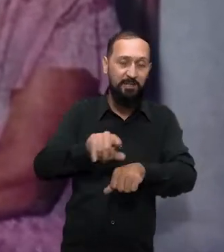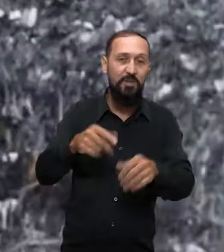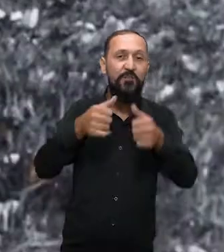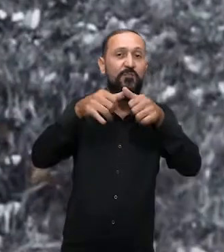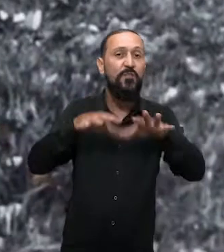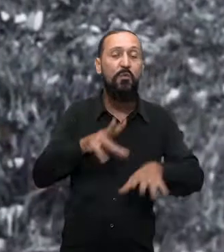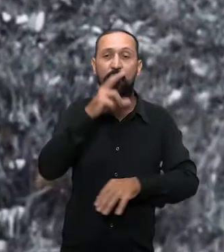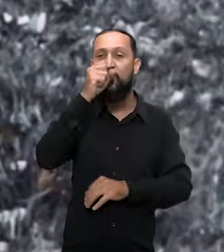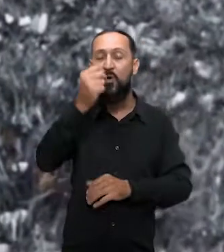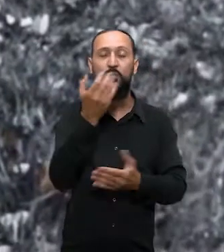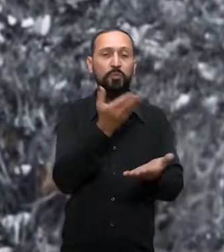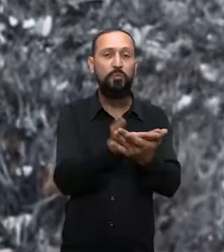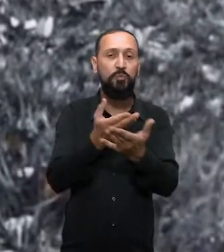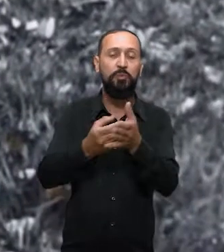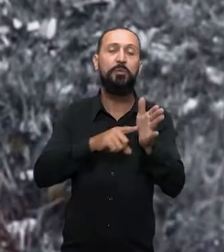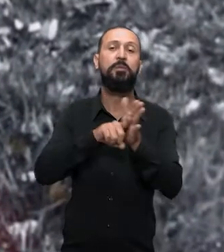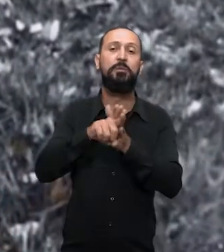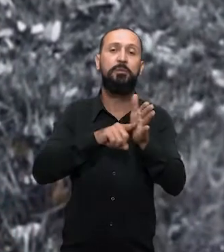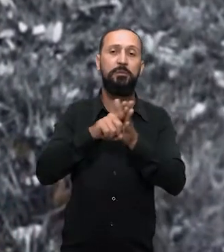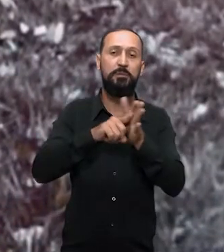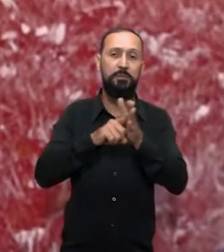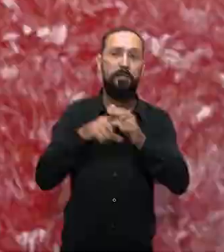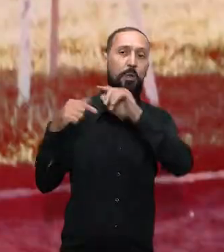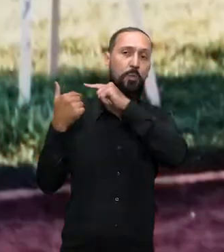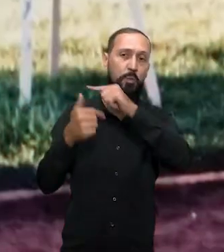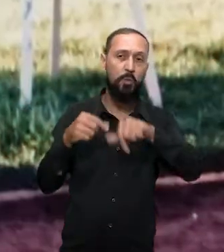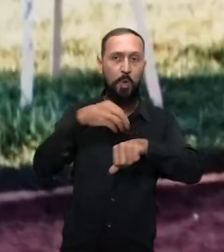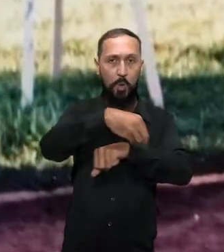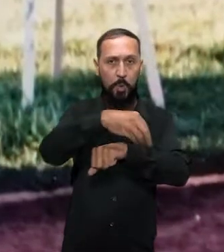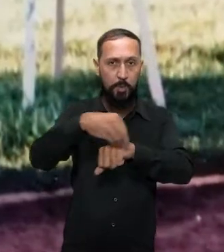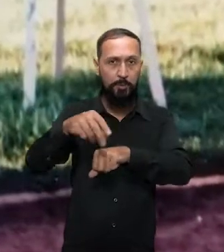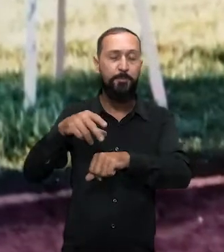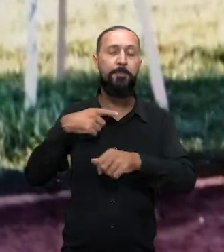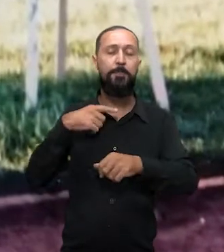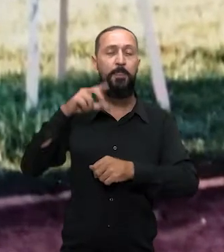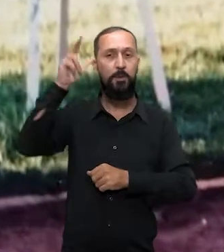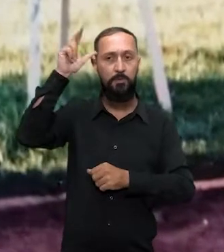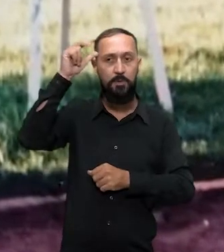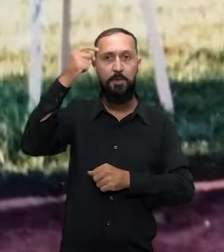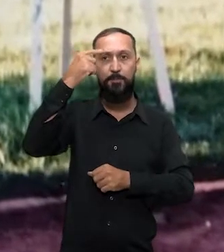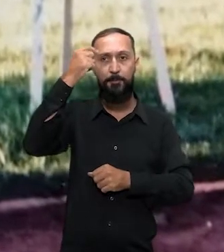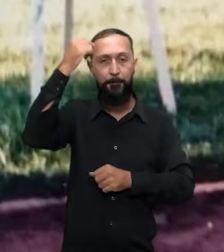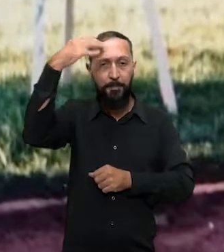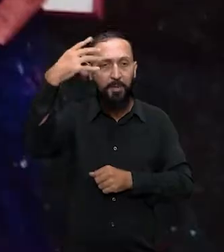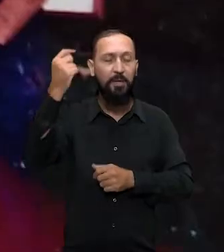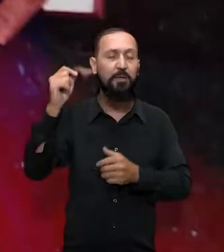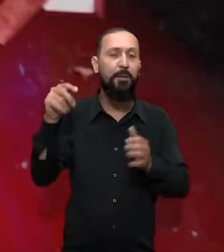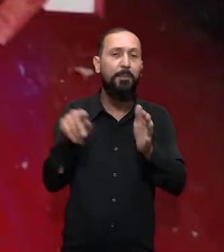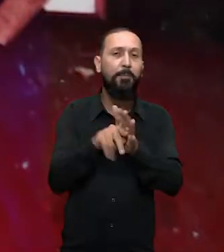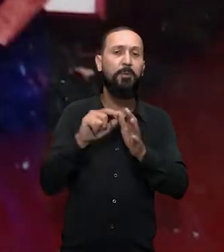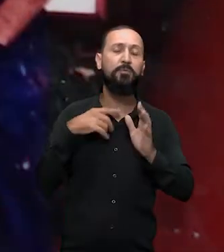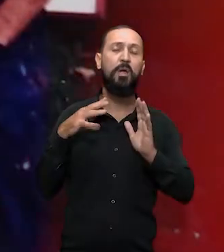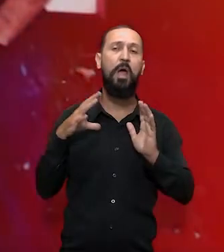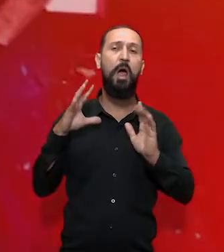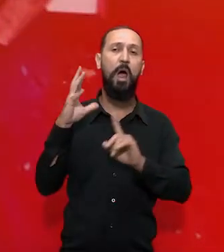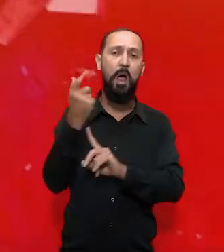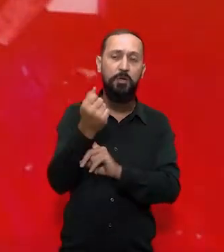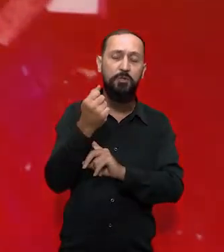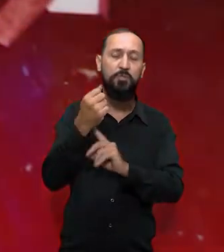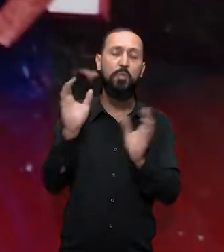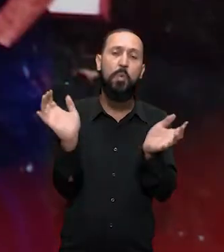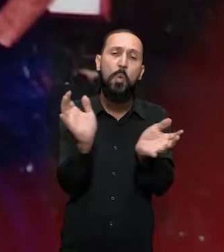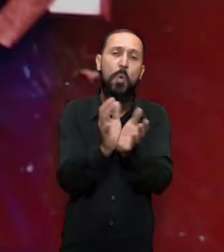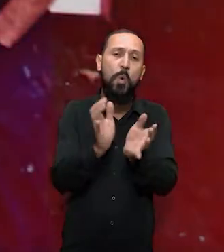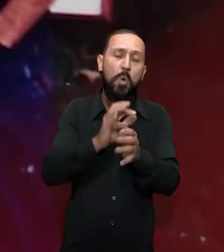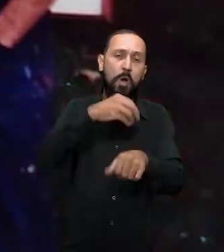se intensificaram os estudos e difusão das tradições Guaicuru. Ideias e concepções artísticas se